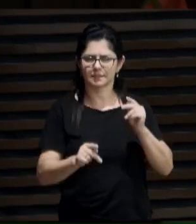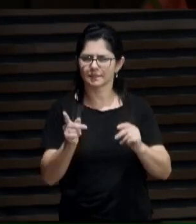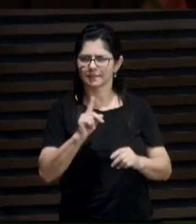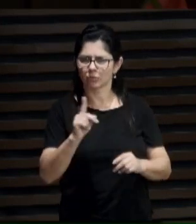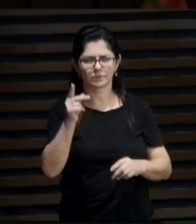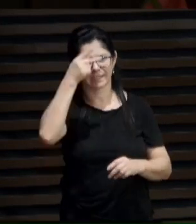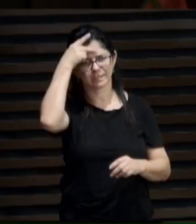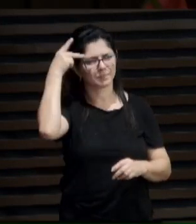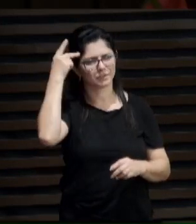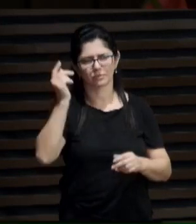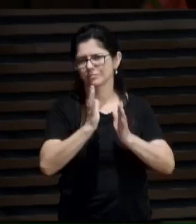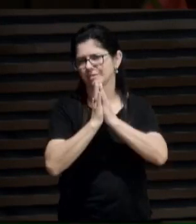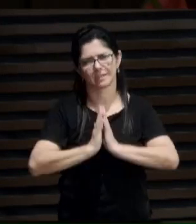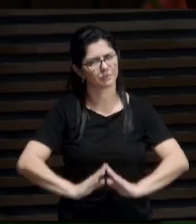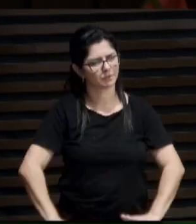demônios.